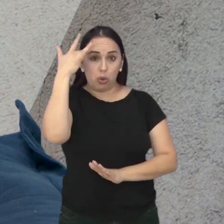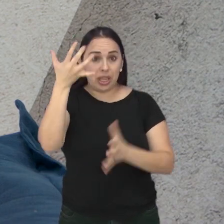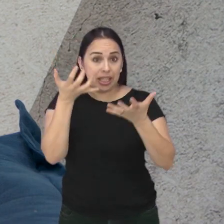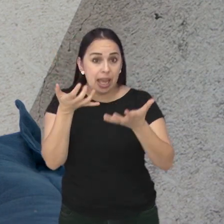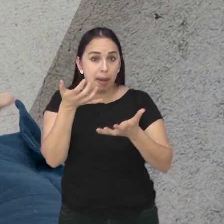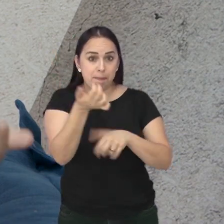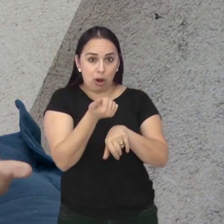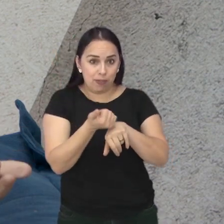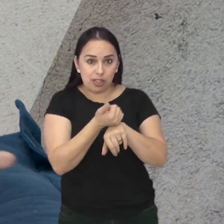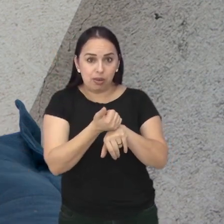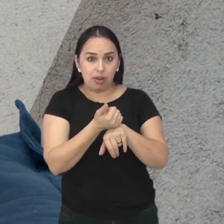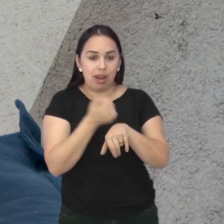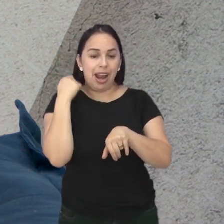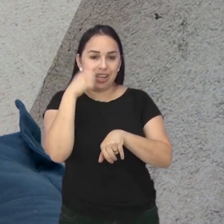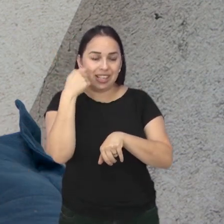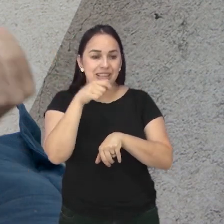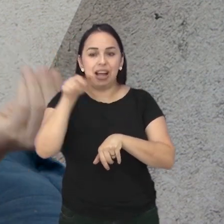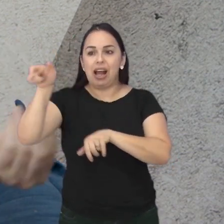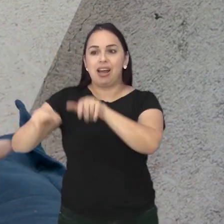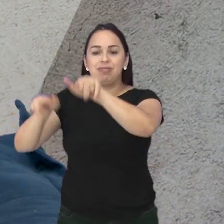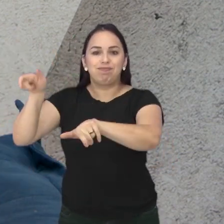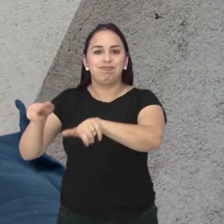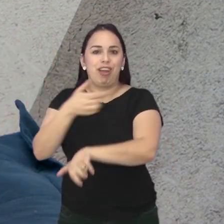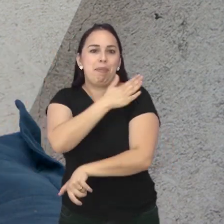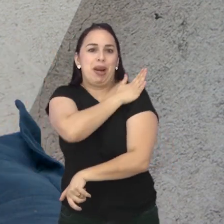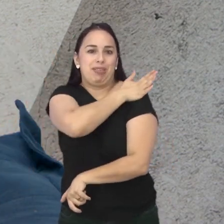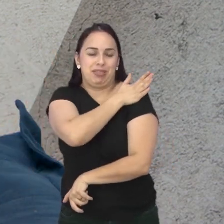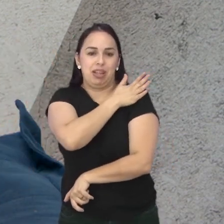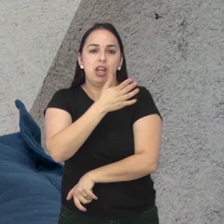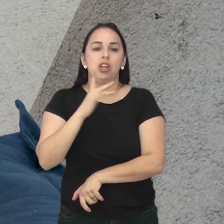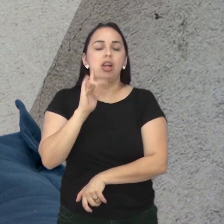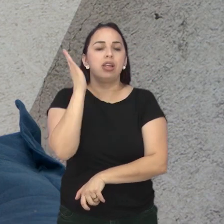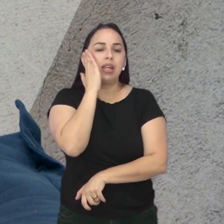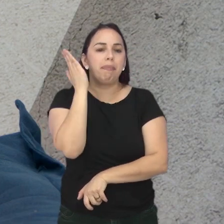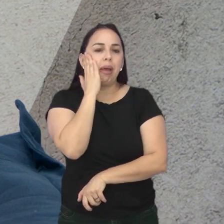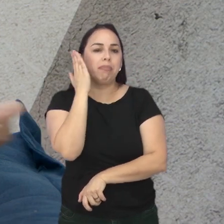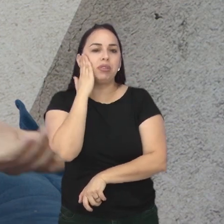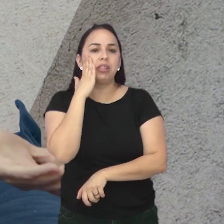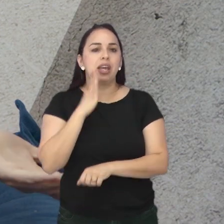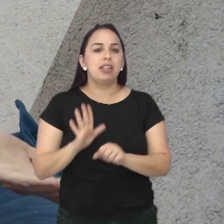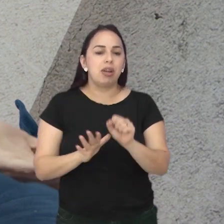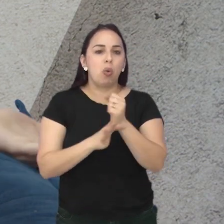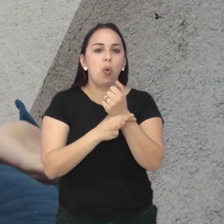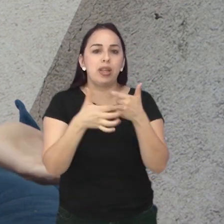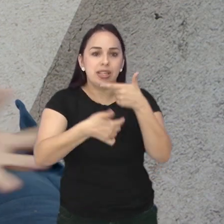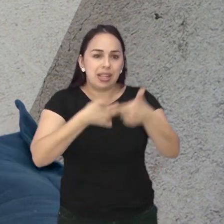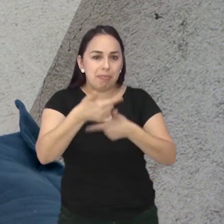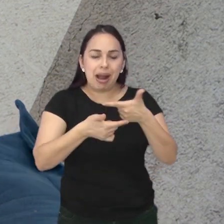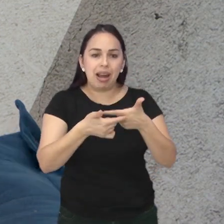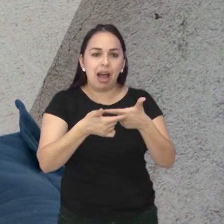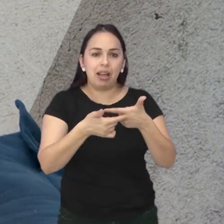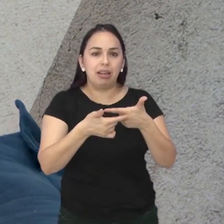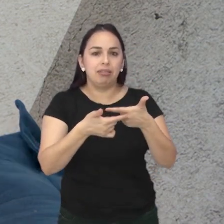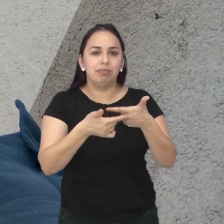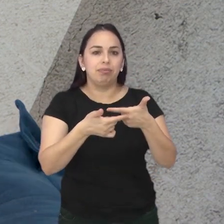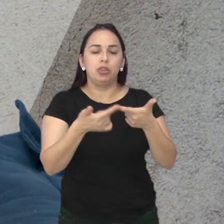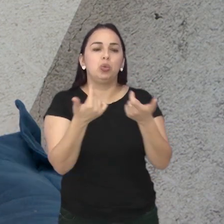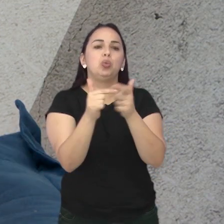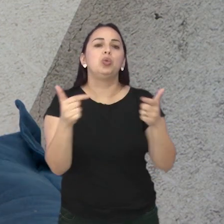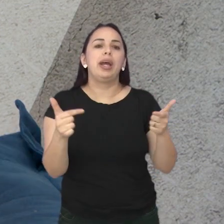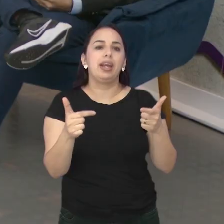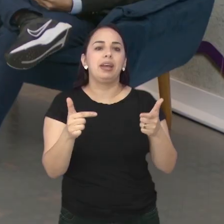artístico. A gente entende por causa da insegurança do mercado de trabalho, né? Mas hoje em dia, qual profissão tem